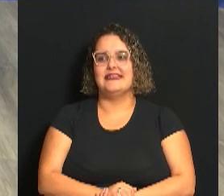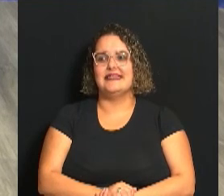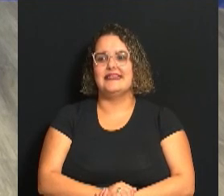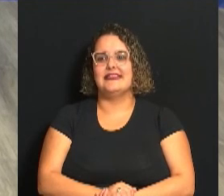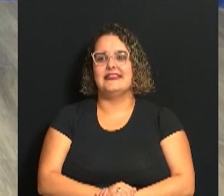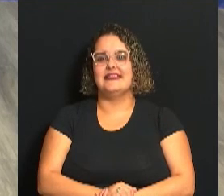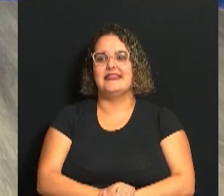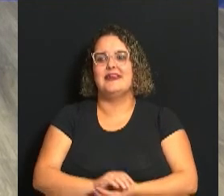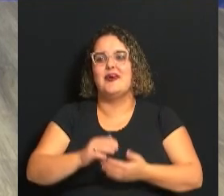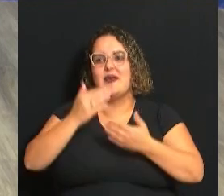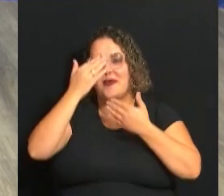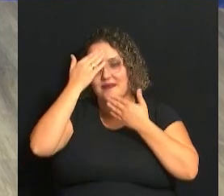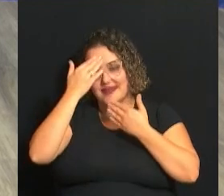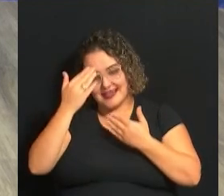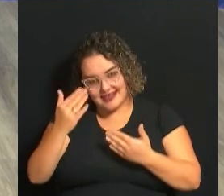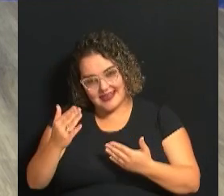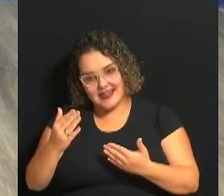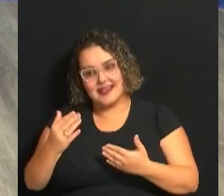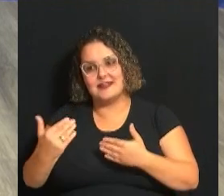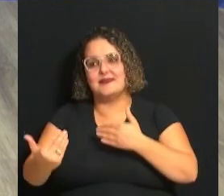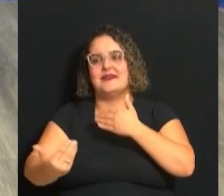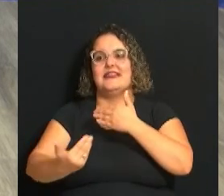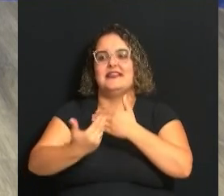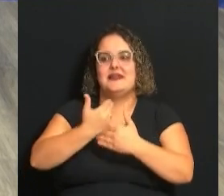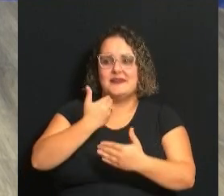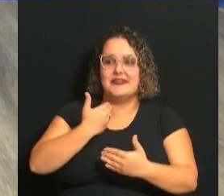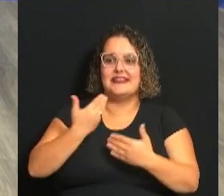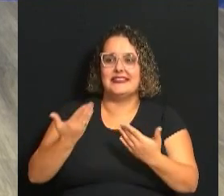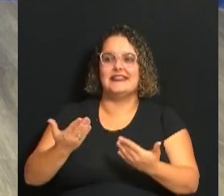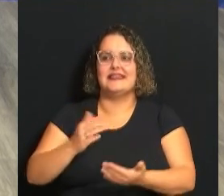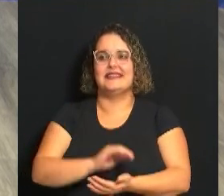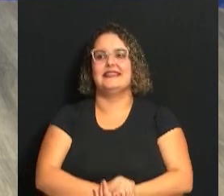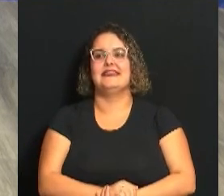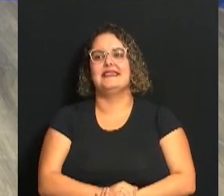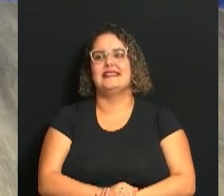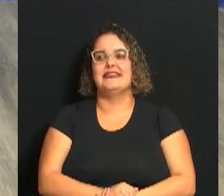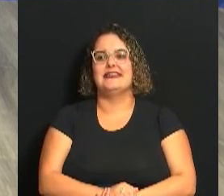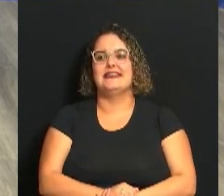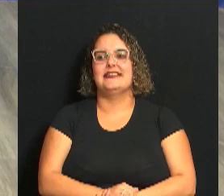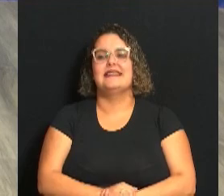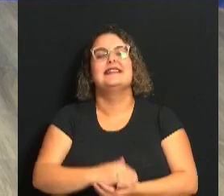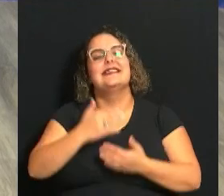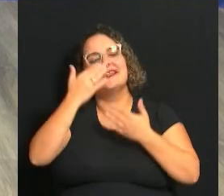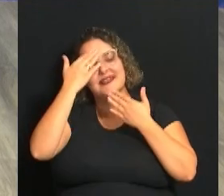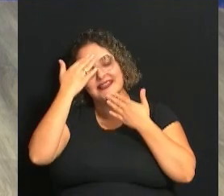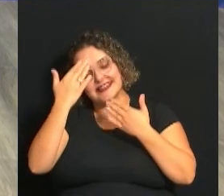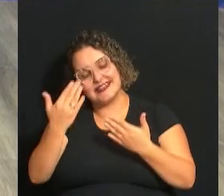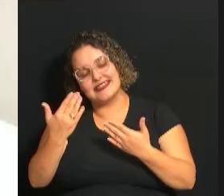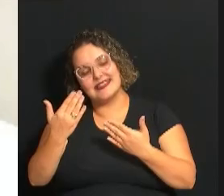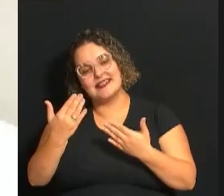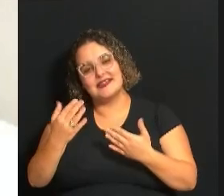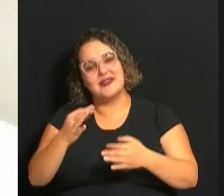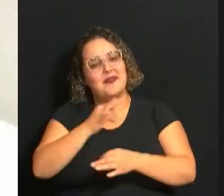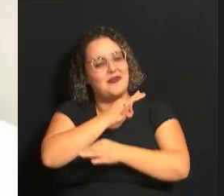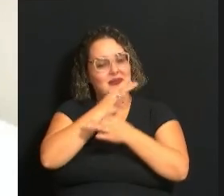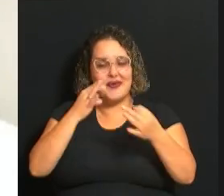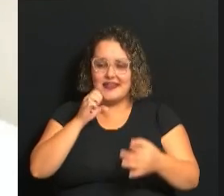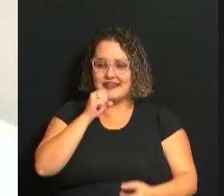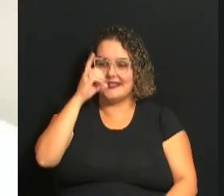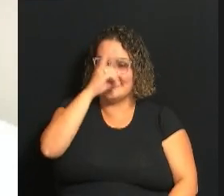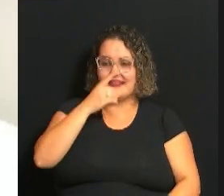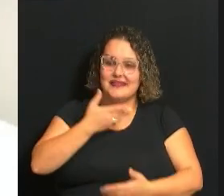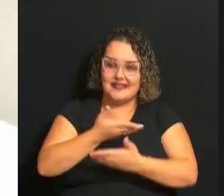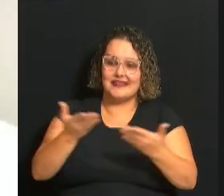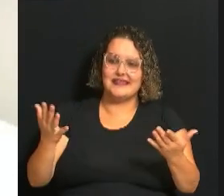Muito obrigada mais uma vez pela sua participação aqui, viu? Eu que agradeço. Um excelente final de semana para todos. Muito